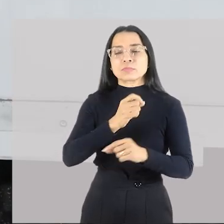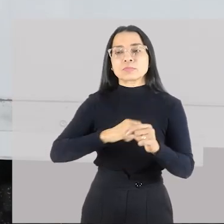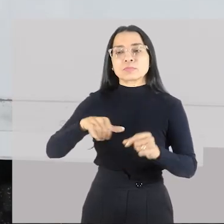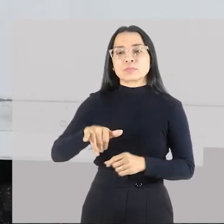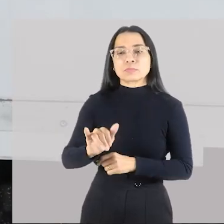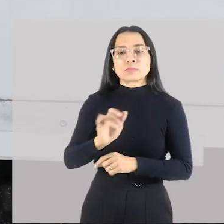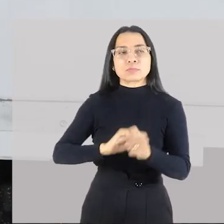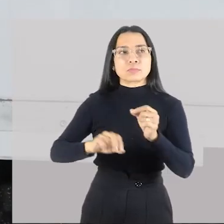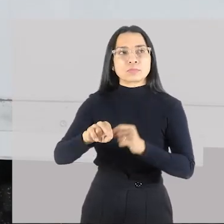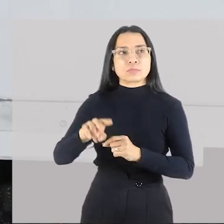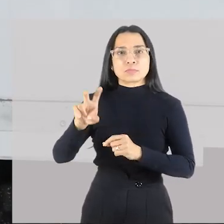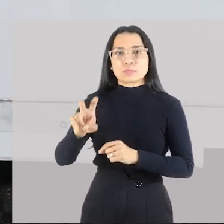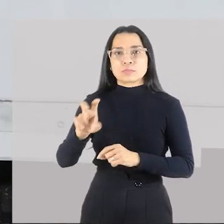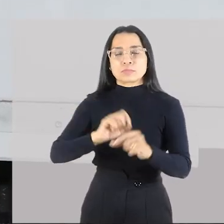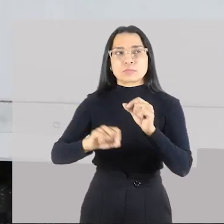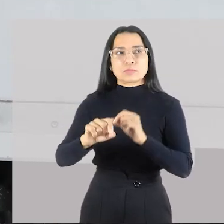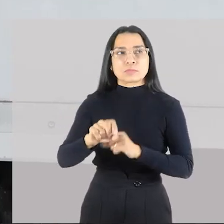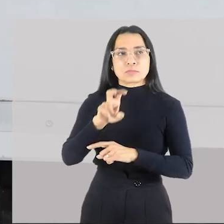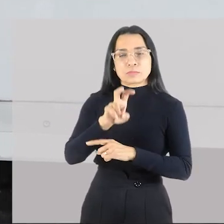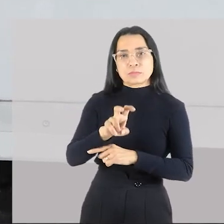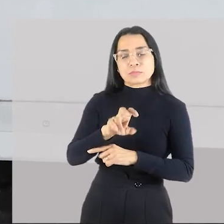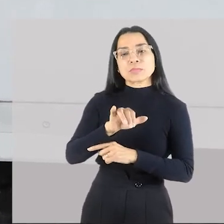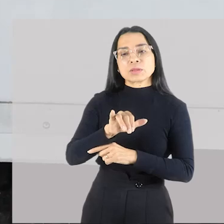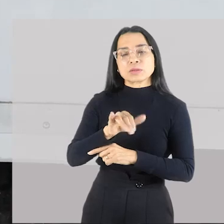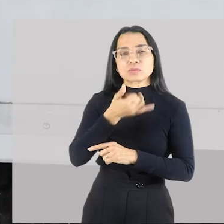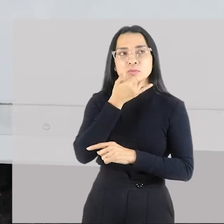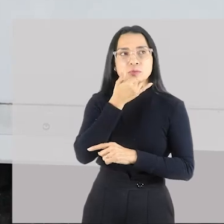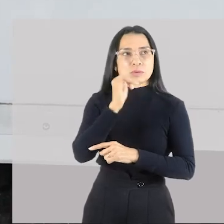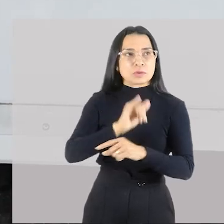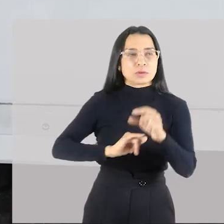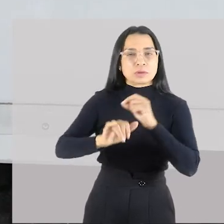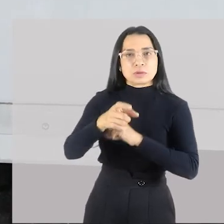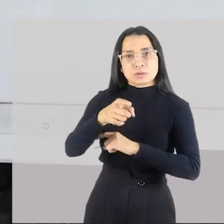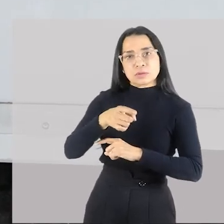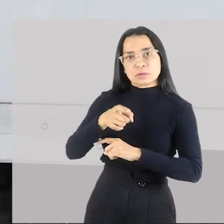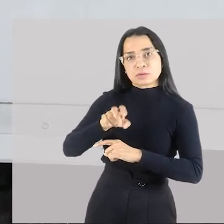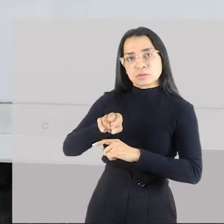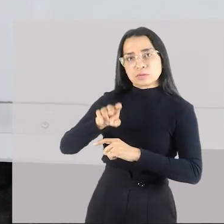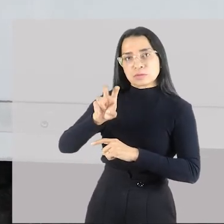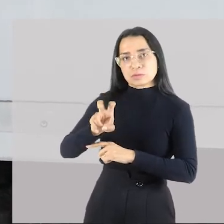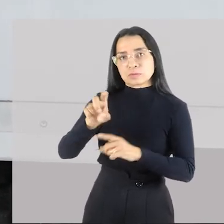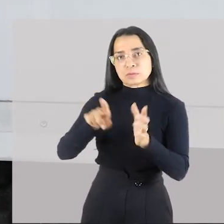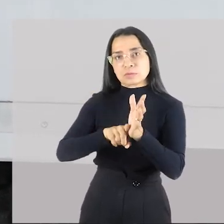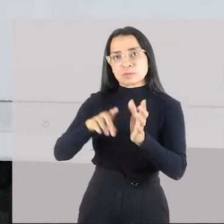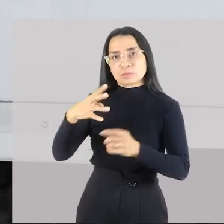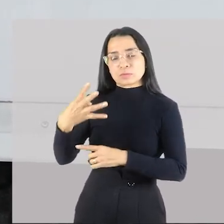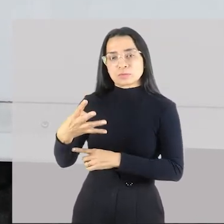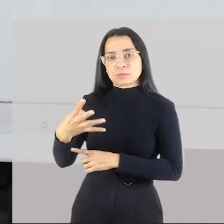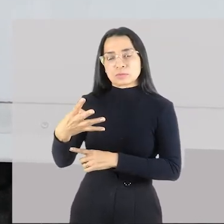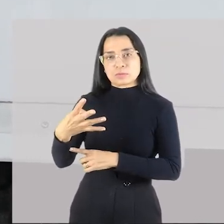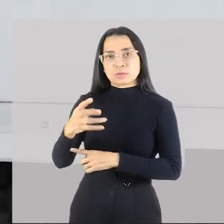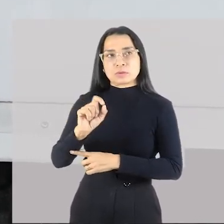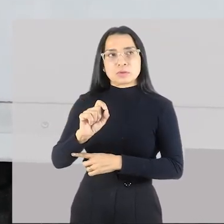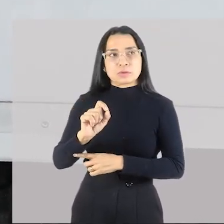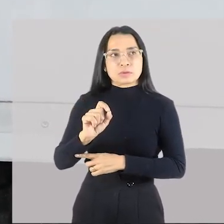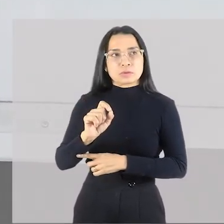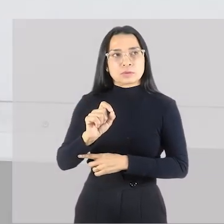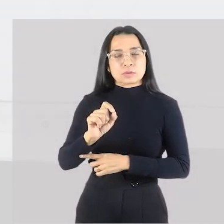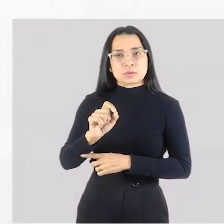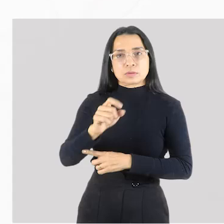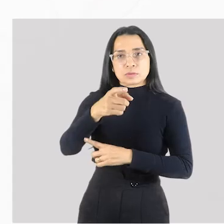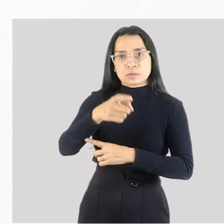a 5, né? Então, x vai ser igual a 5 menos 4. X igual a